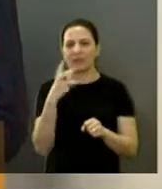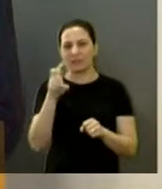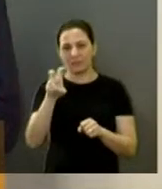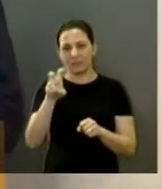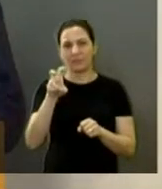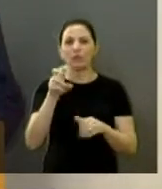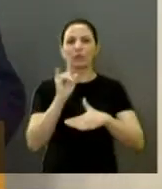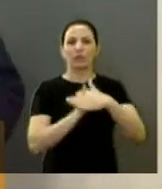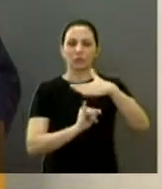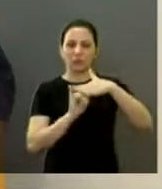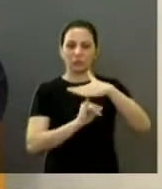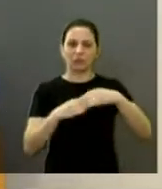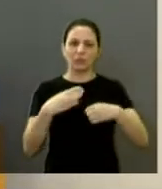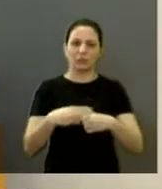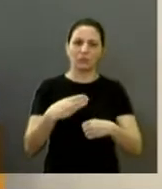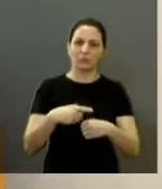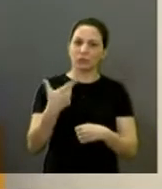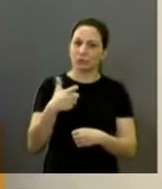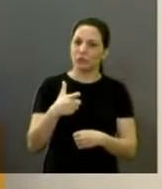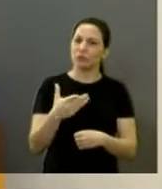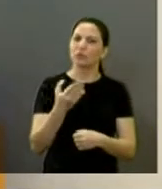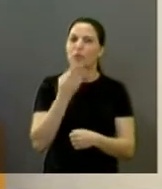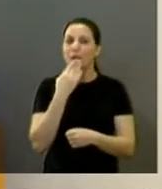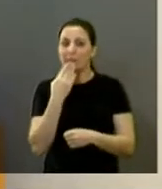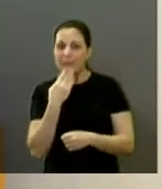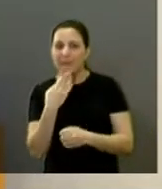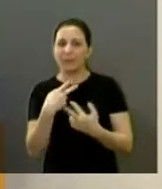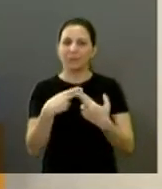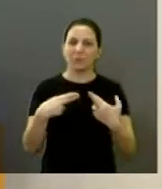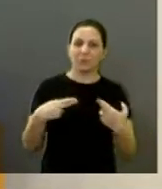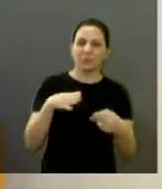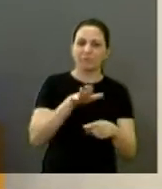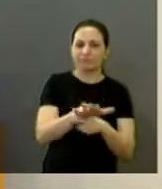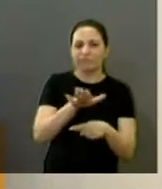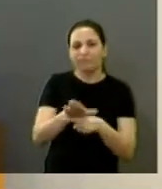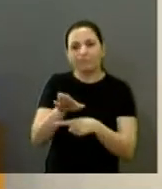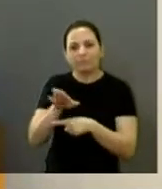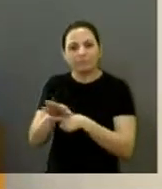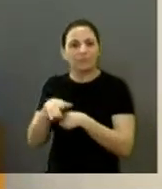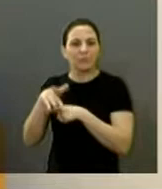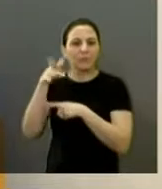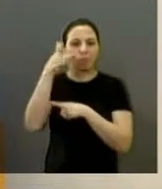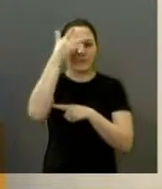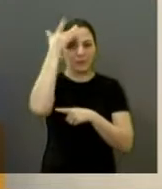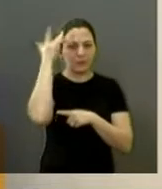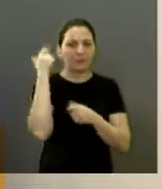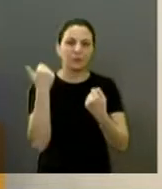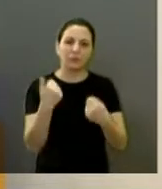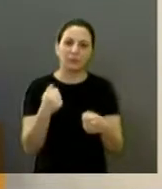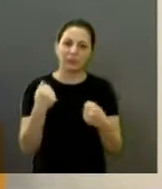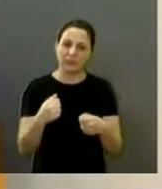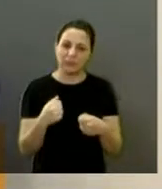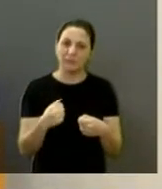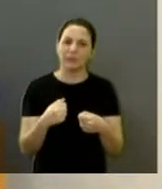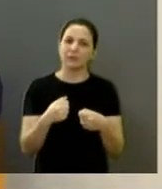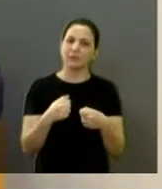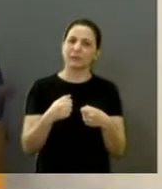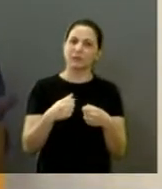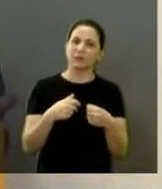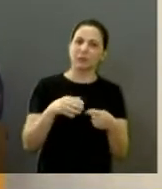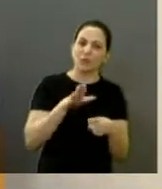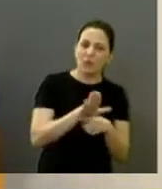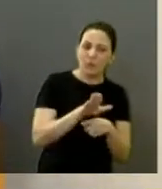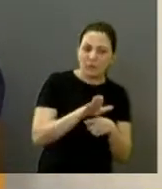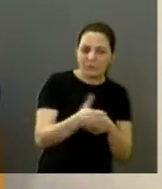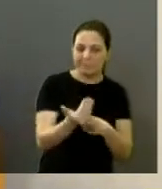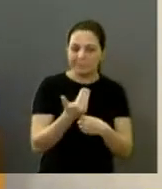do município ficou sem ter esses alimentos sem ter como atender as pessoas que necessitam que precisam desses